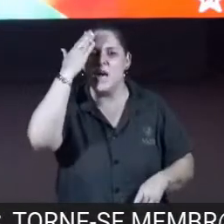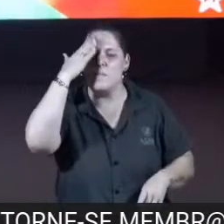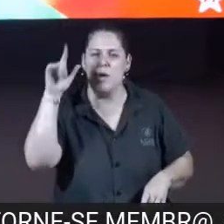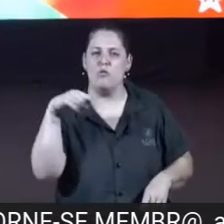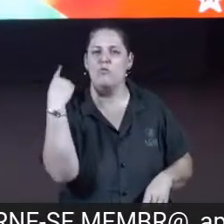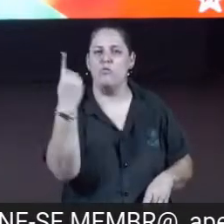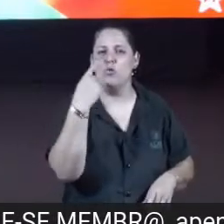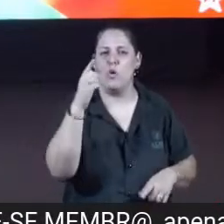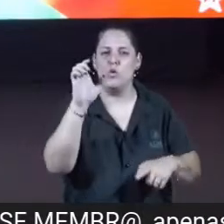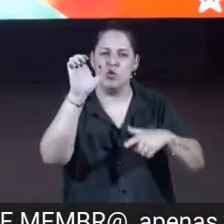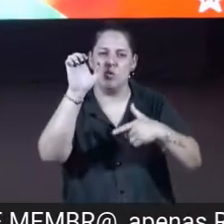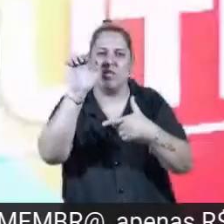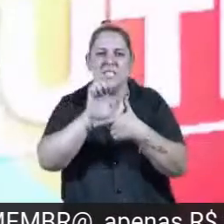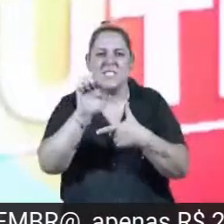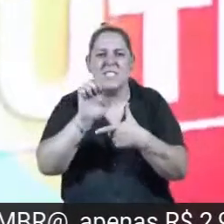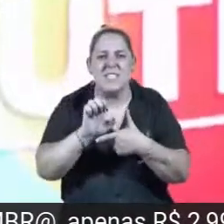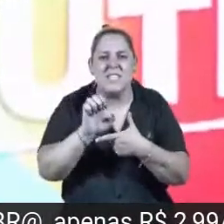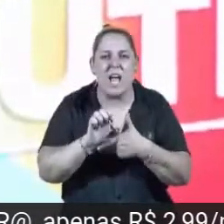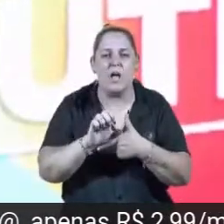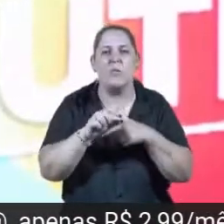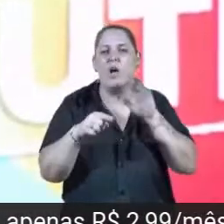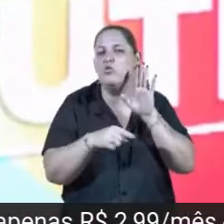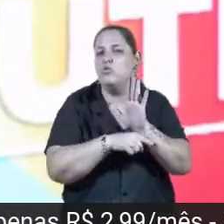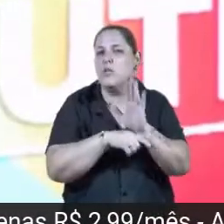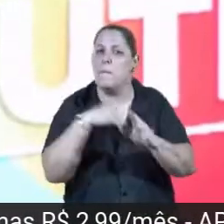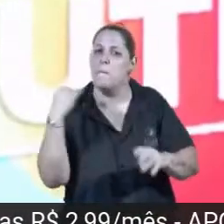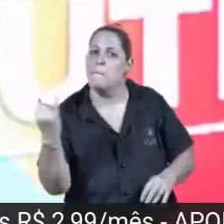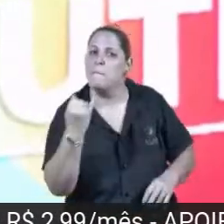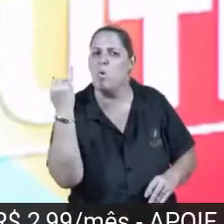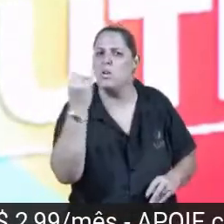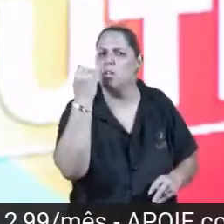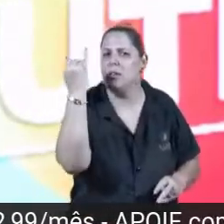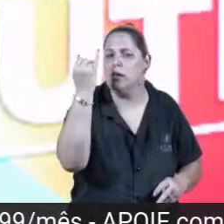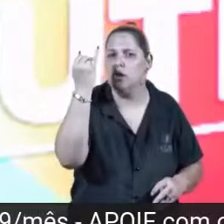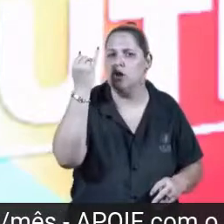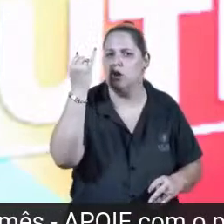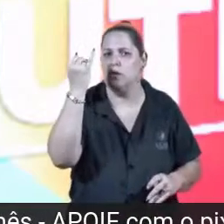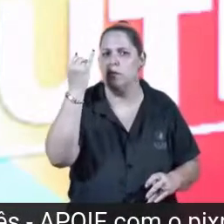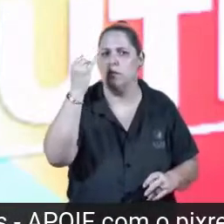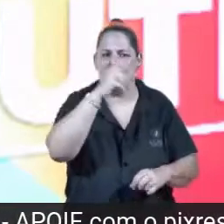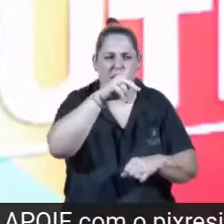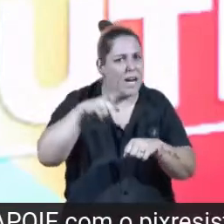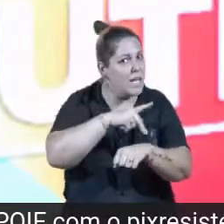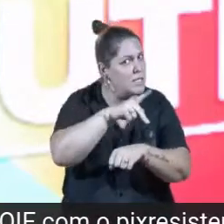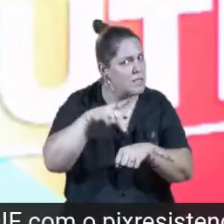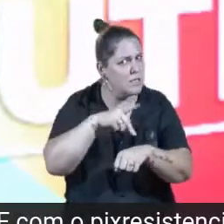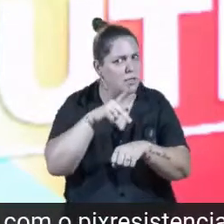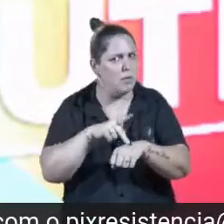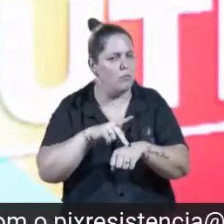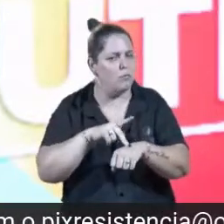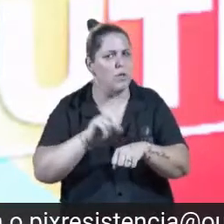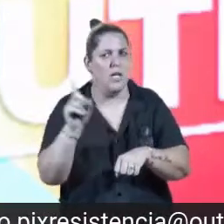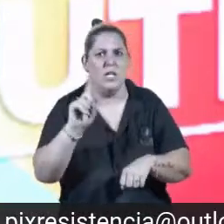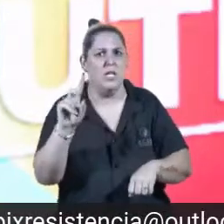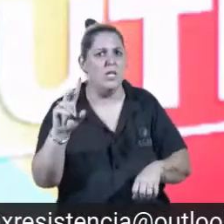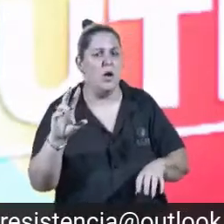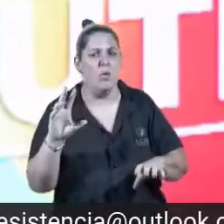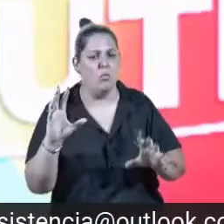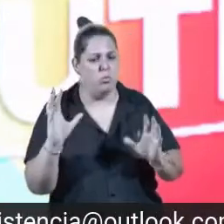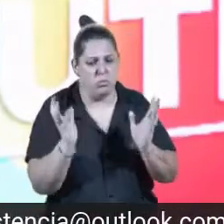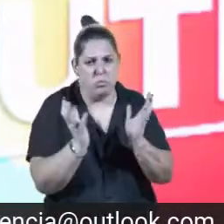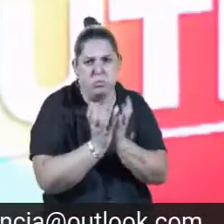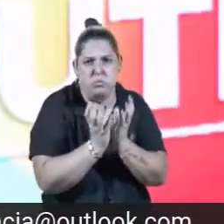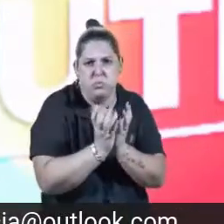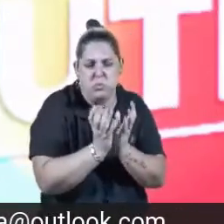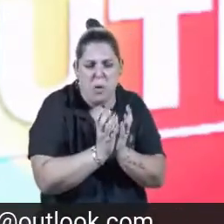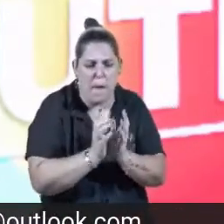Estado tem uma contribuição importante para o cenário nacional e que não somos uma ilha. O Espírito Santo mudou depois